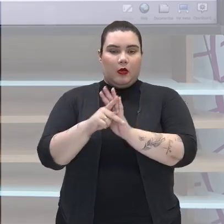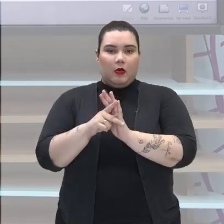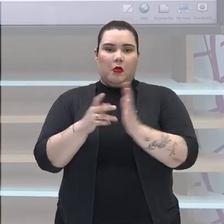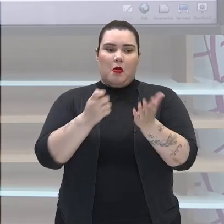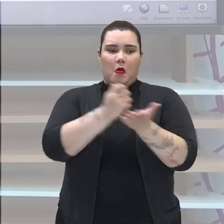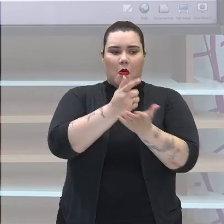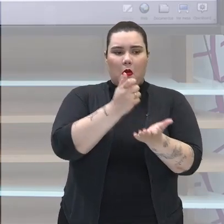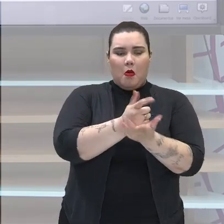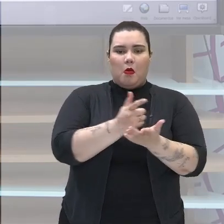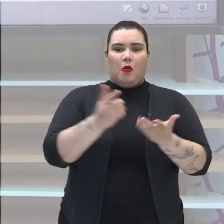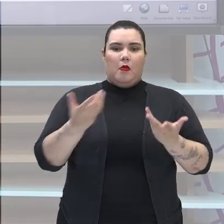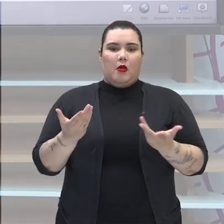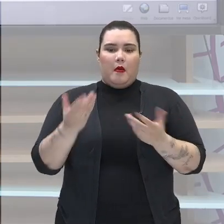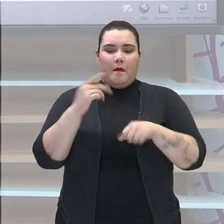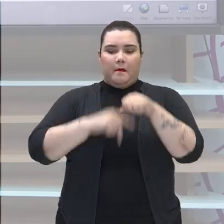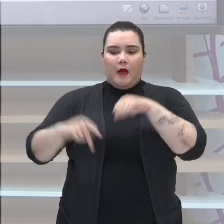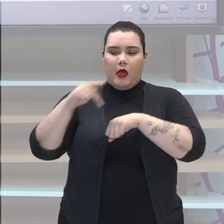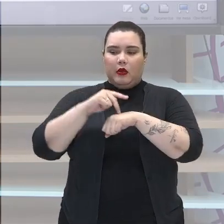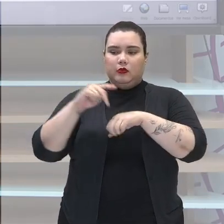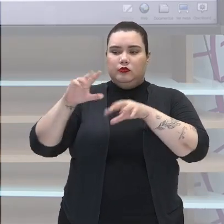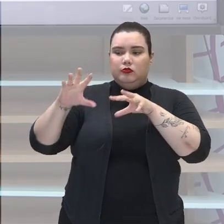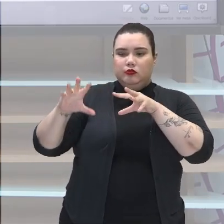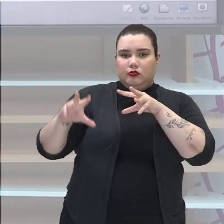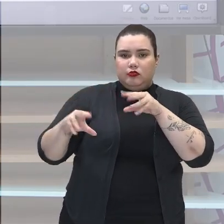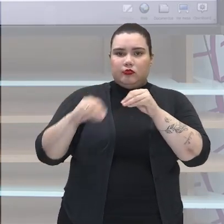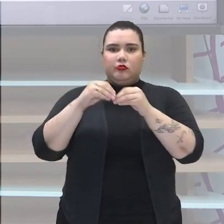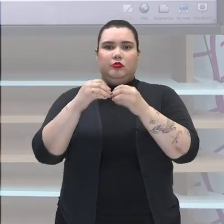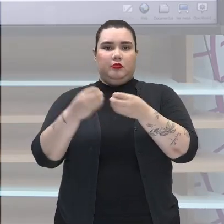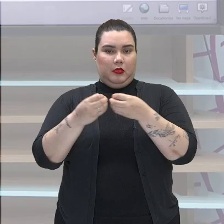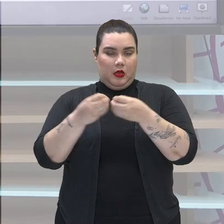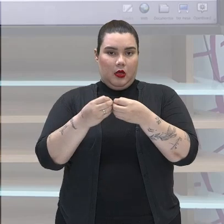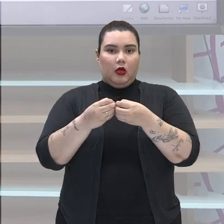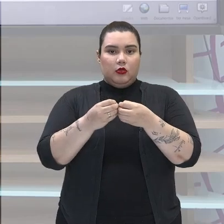compras, de anexação ou de